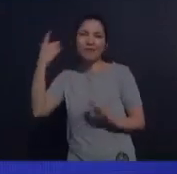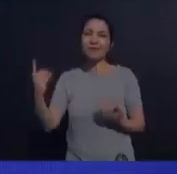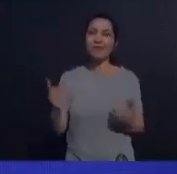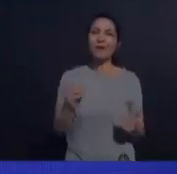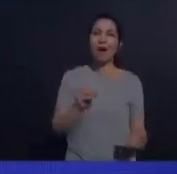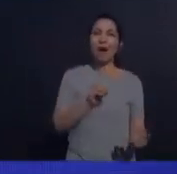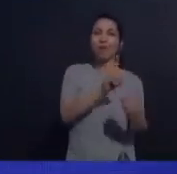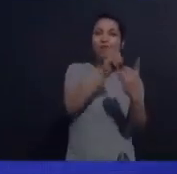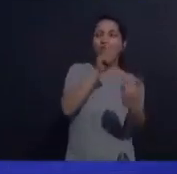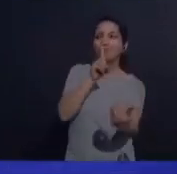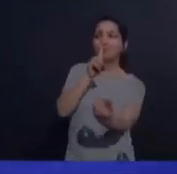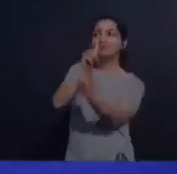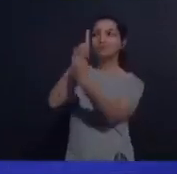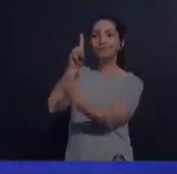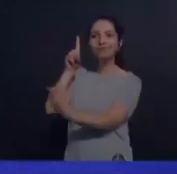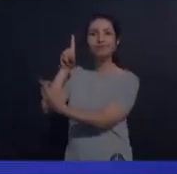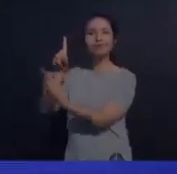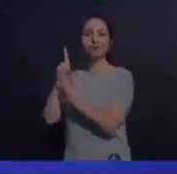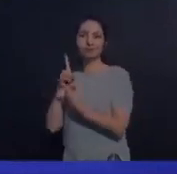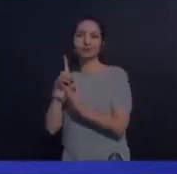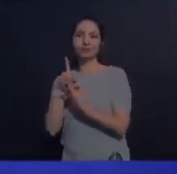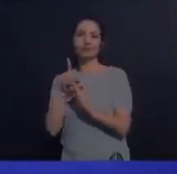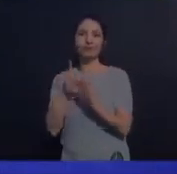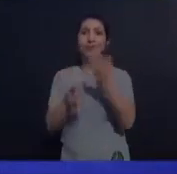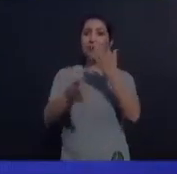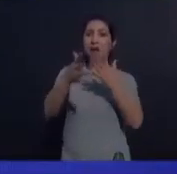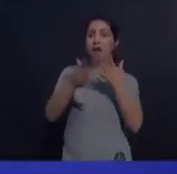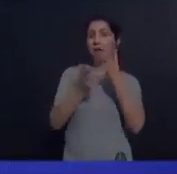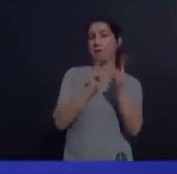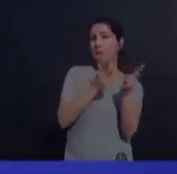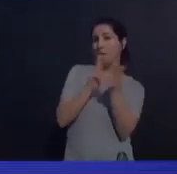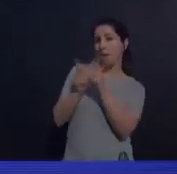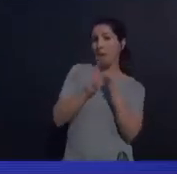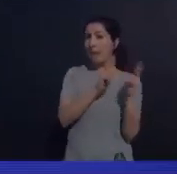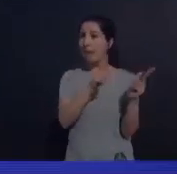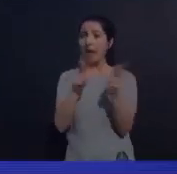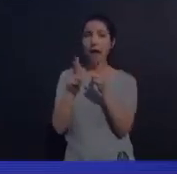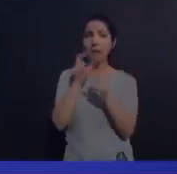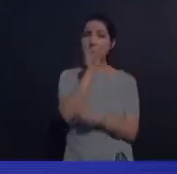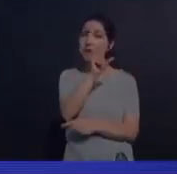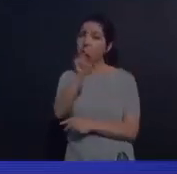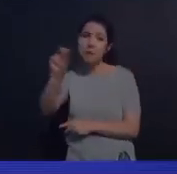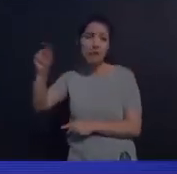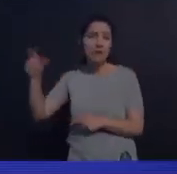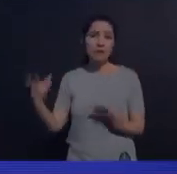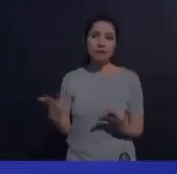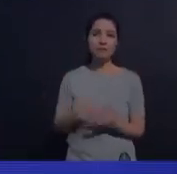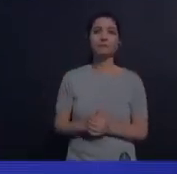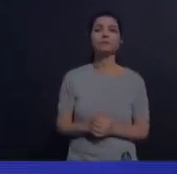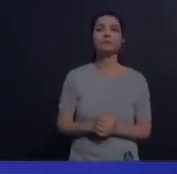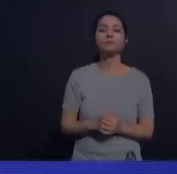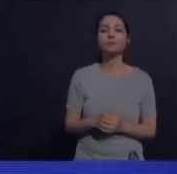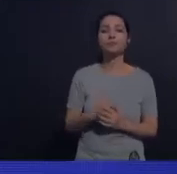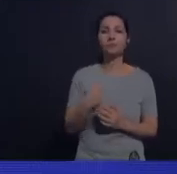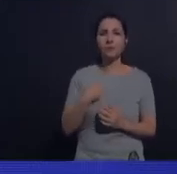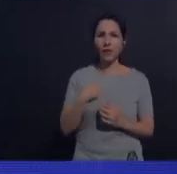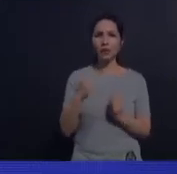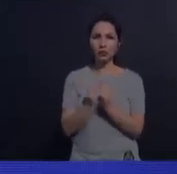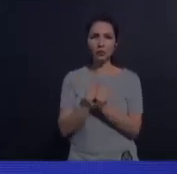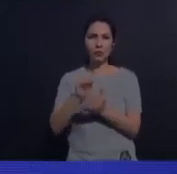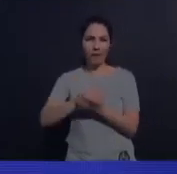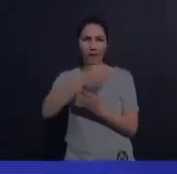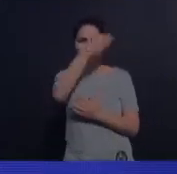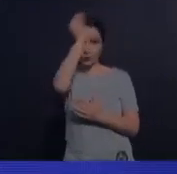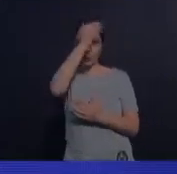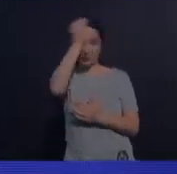que nós ouvimos e aquilo que nós vemos como por exemplo neu euros sim a gente atende muitos jovens que